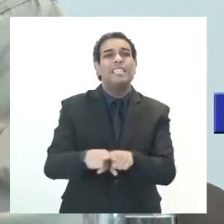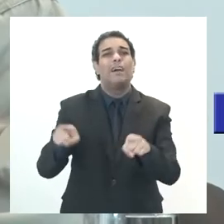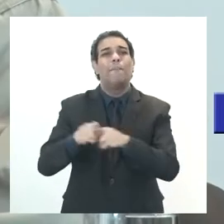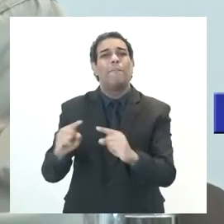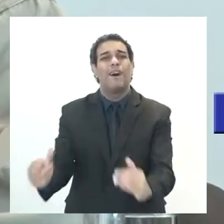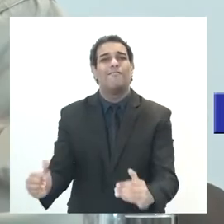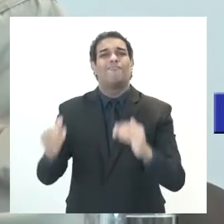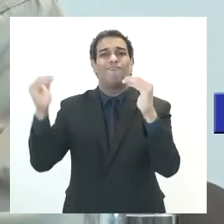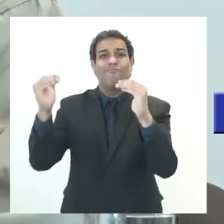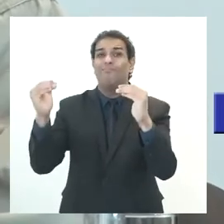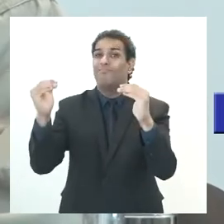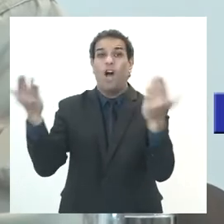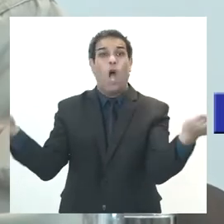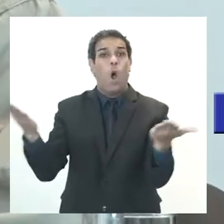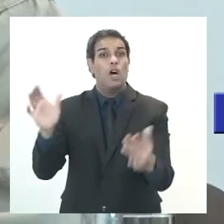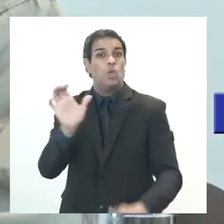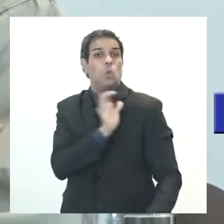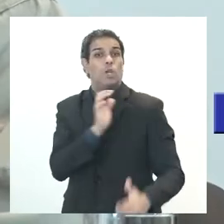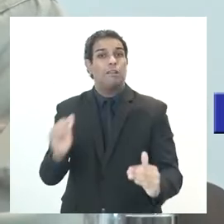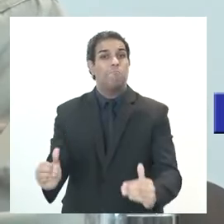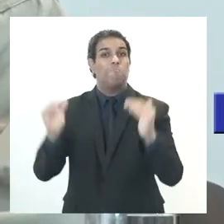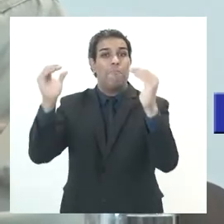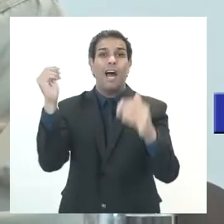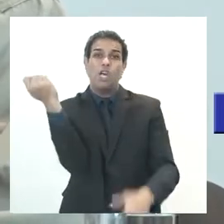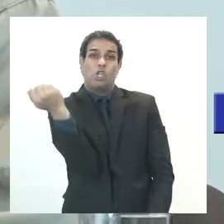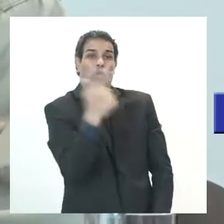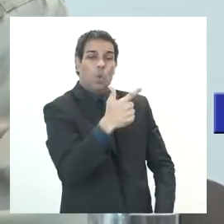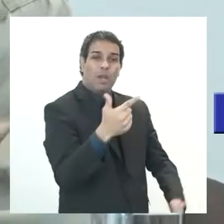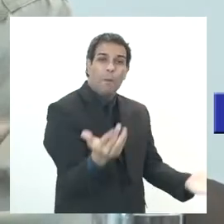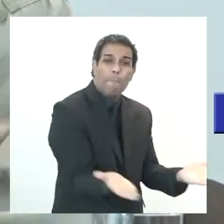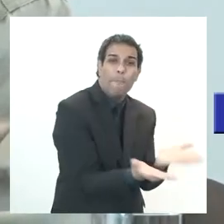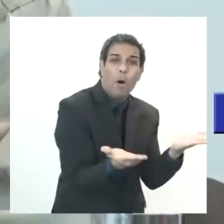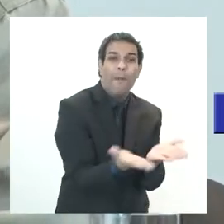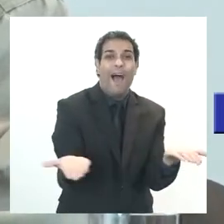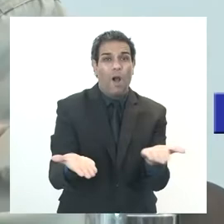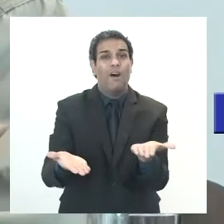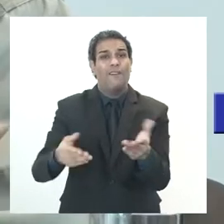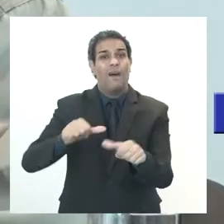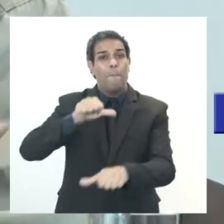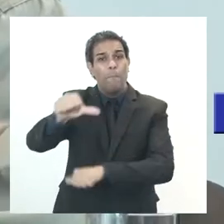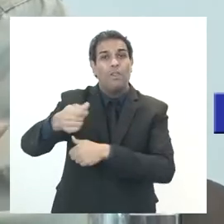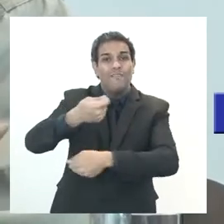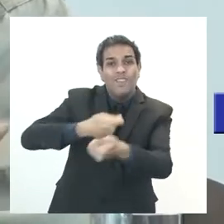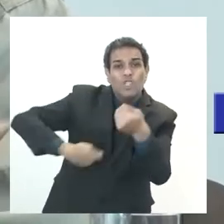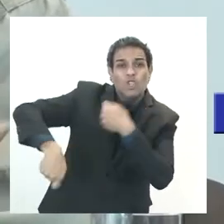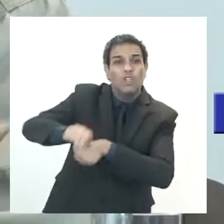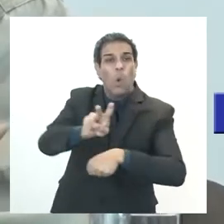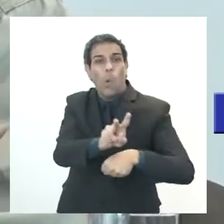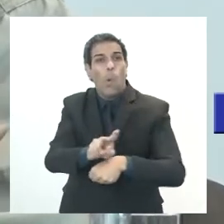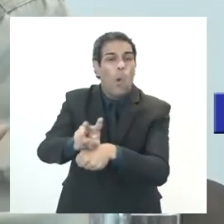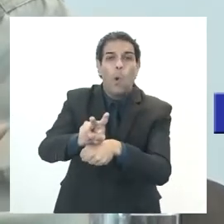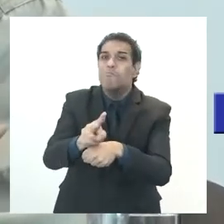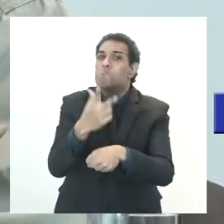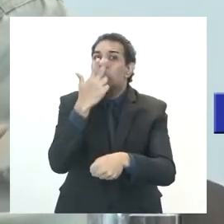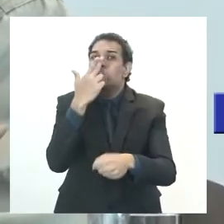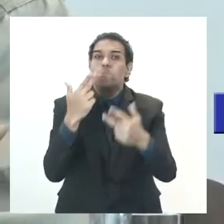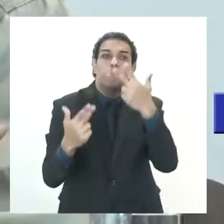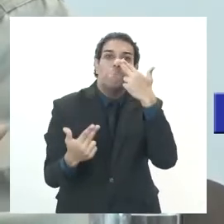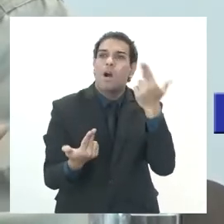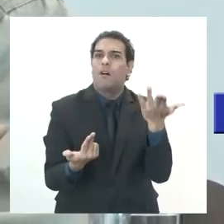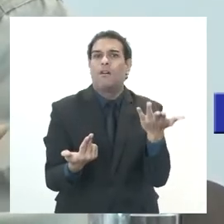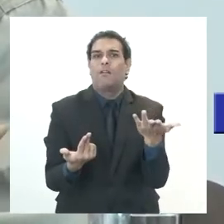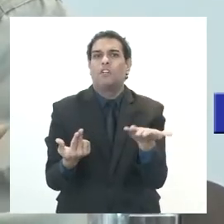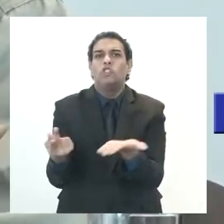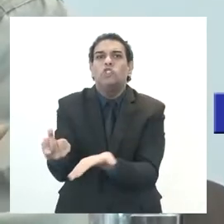porque hoje o rico está sendo beneficiado a gente faz uma reforma fiscal e exime o